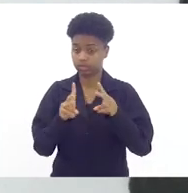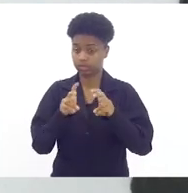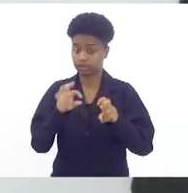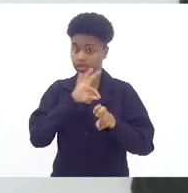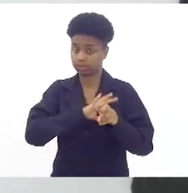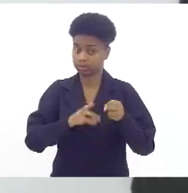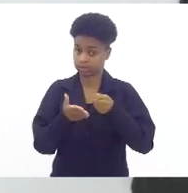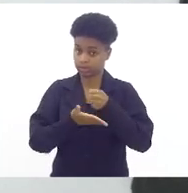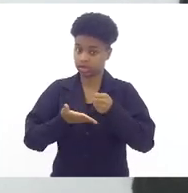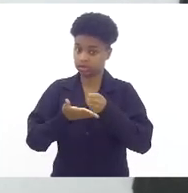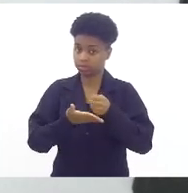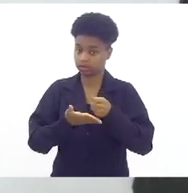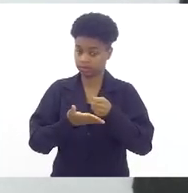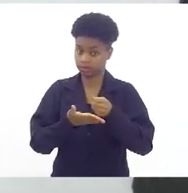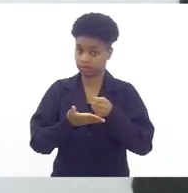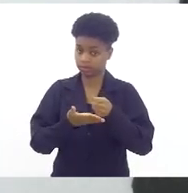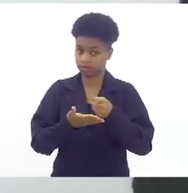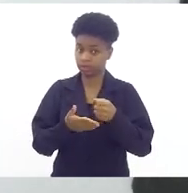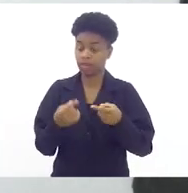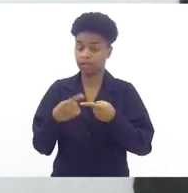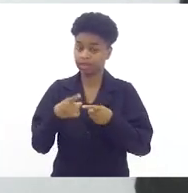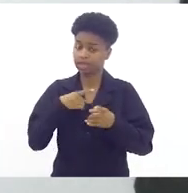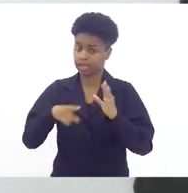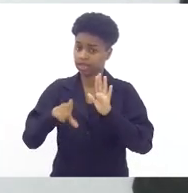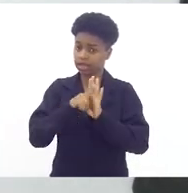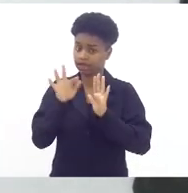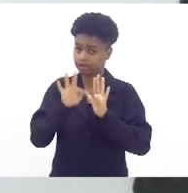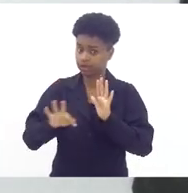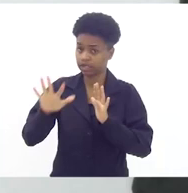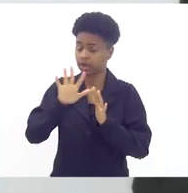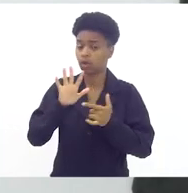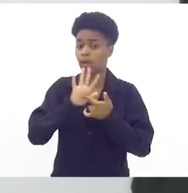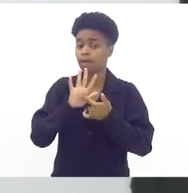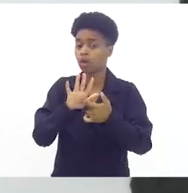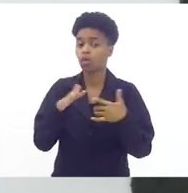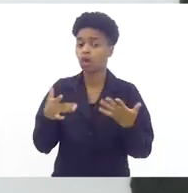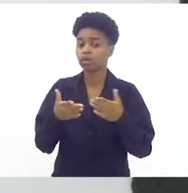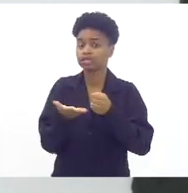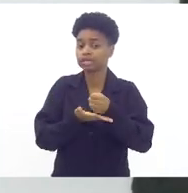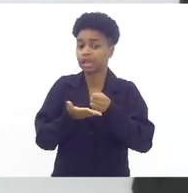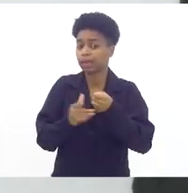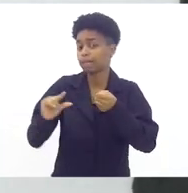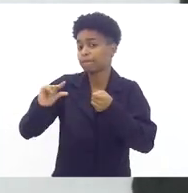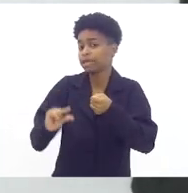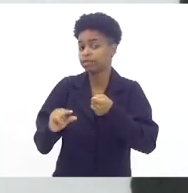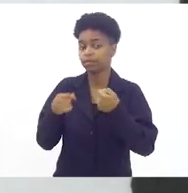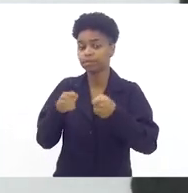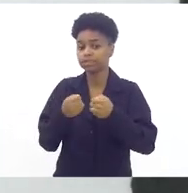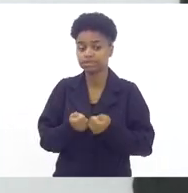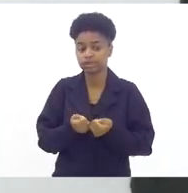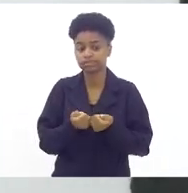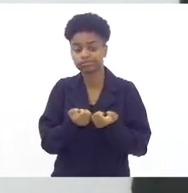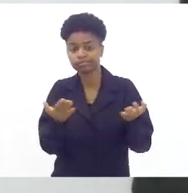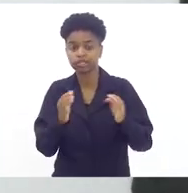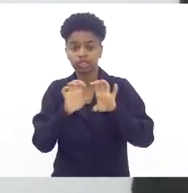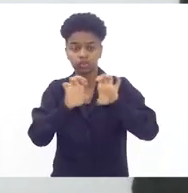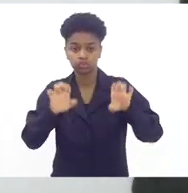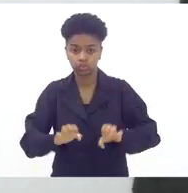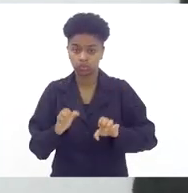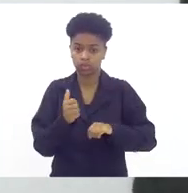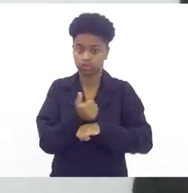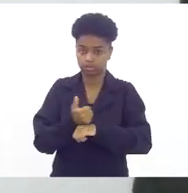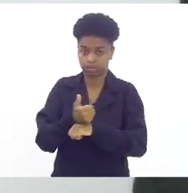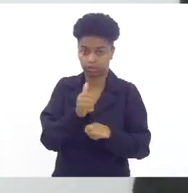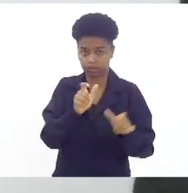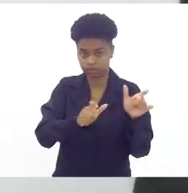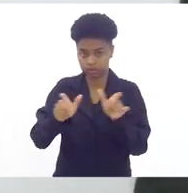piso a gente tem hoje uma Legislação Federal que estabelece um patamar mínimo sobre o qual deve se estruturar as carreiras o